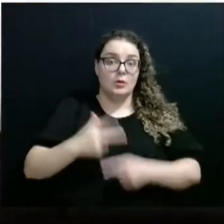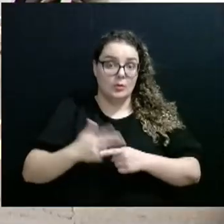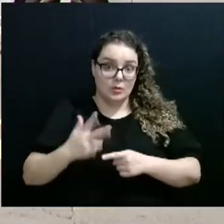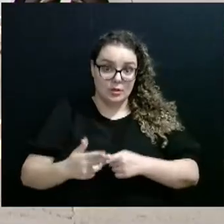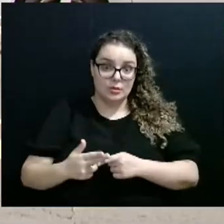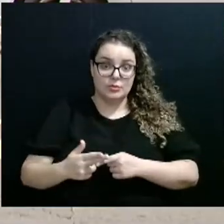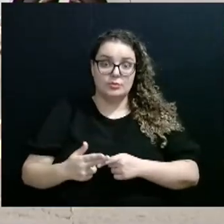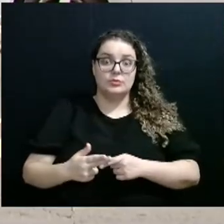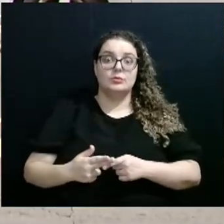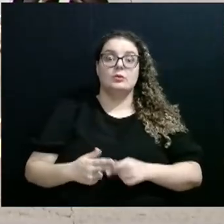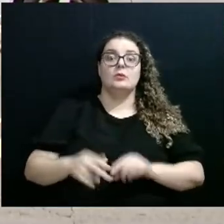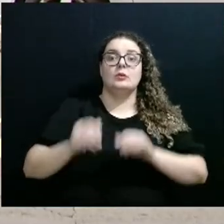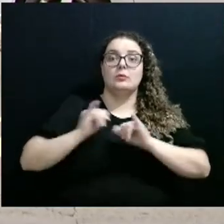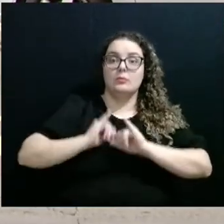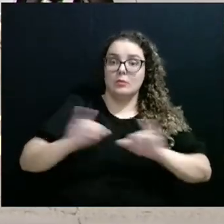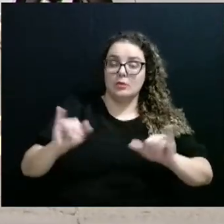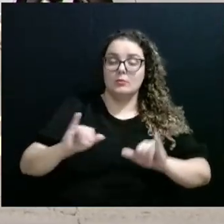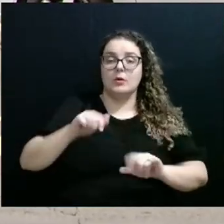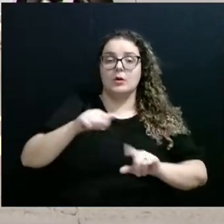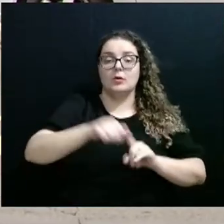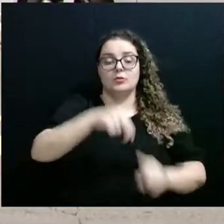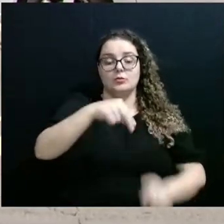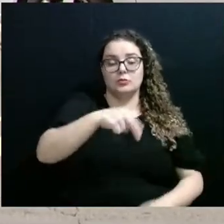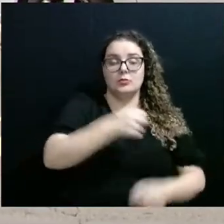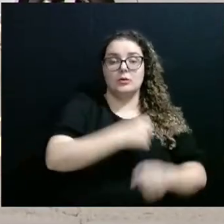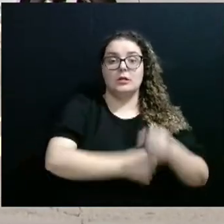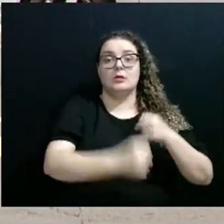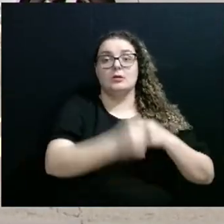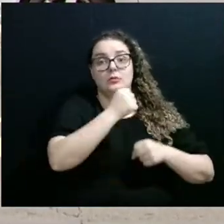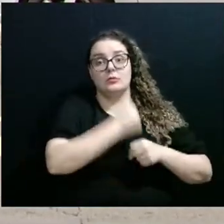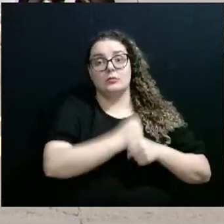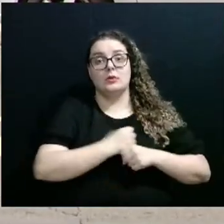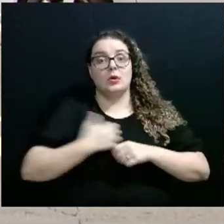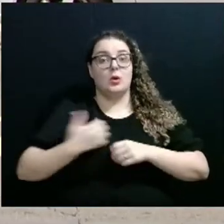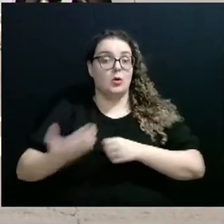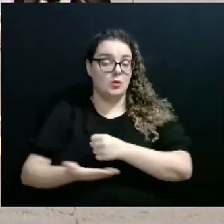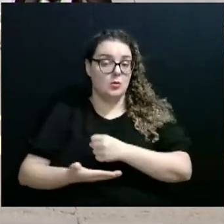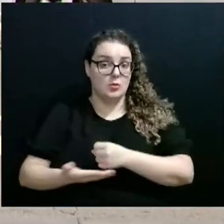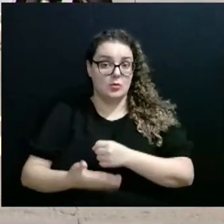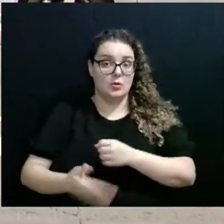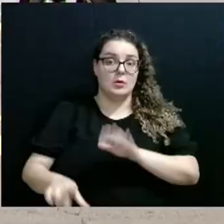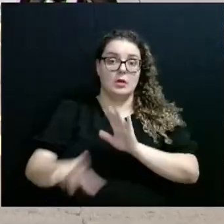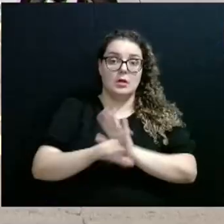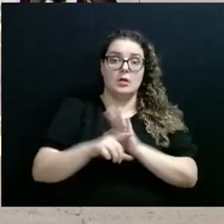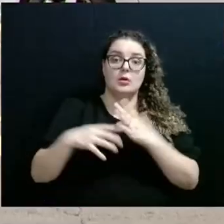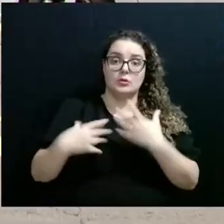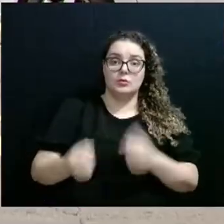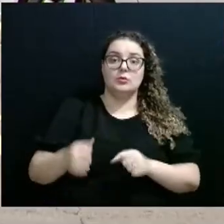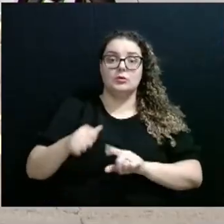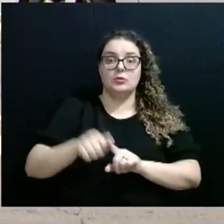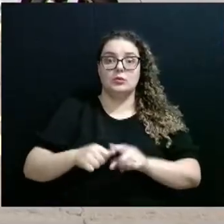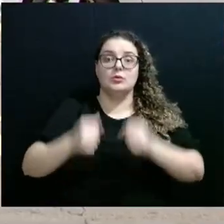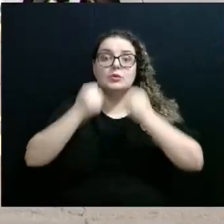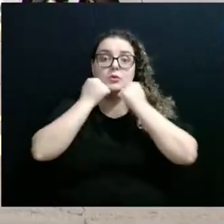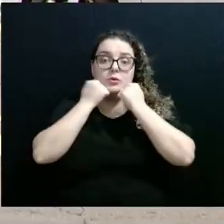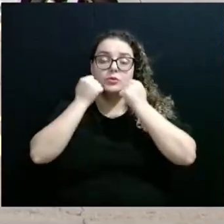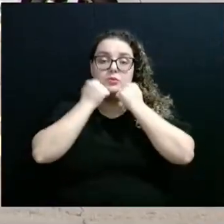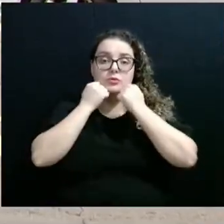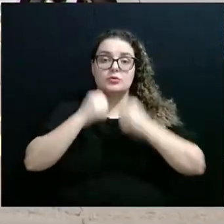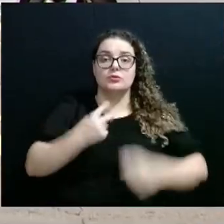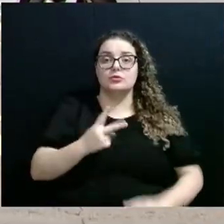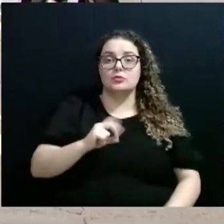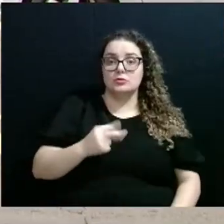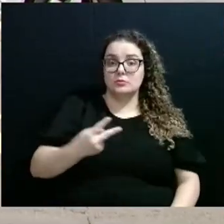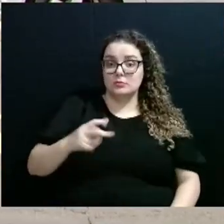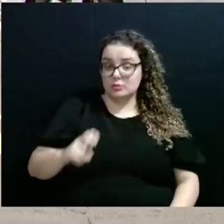publicado em novembro do ano passado, com base na lei sancionada em julho de 2025. As